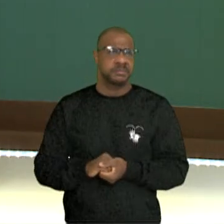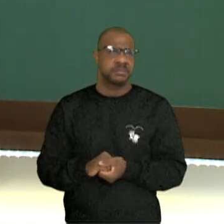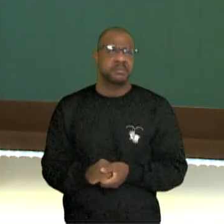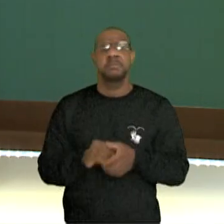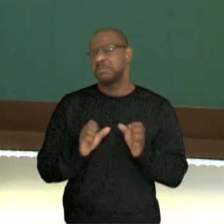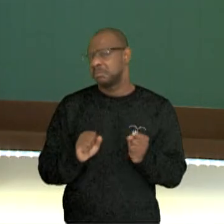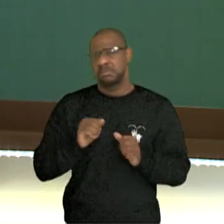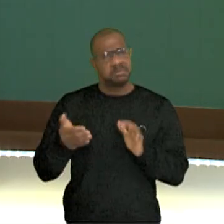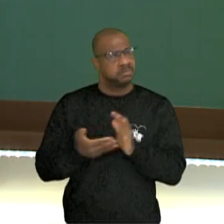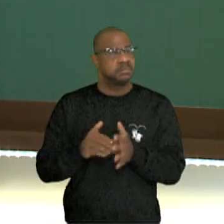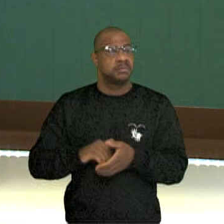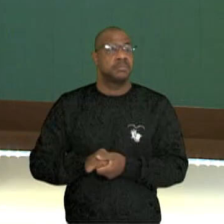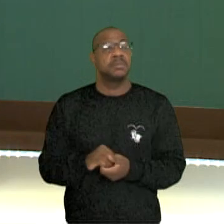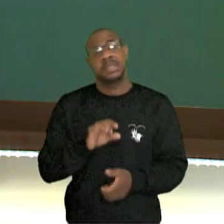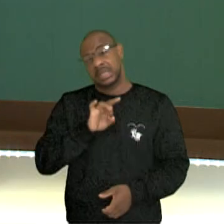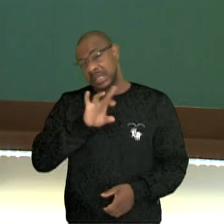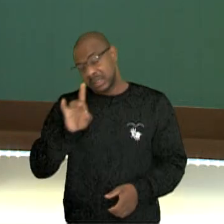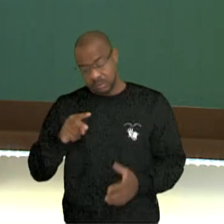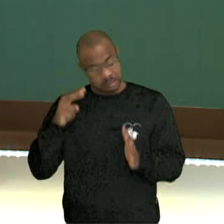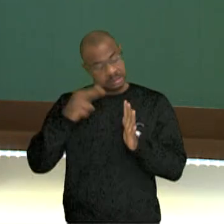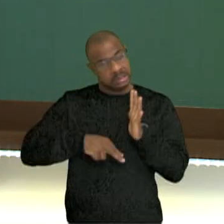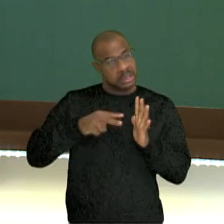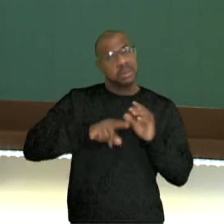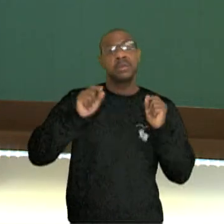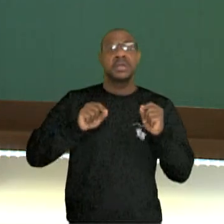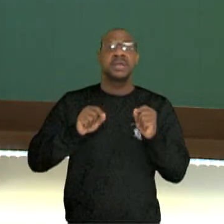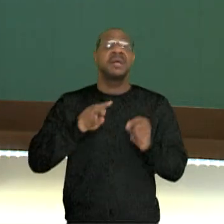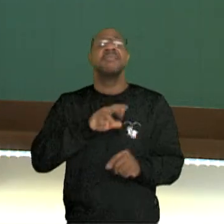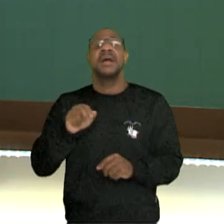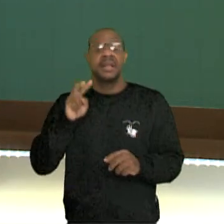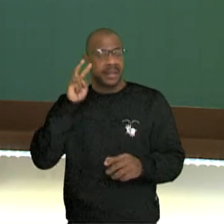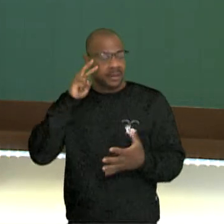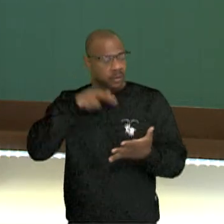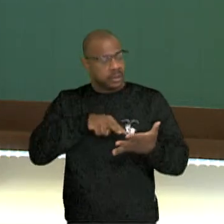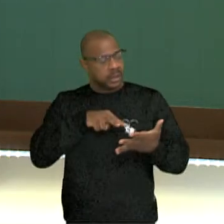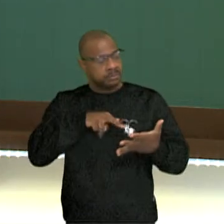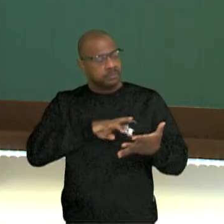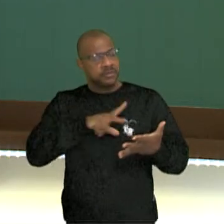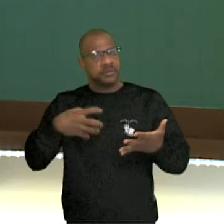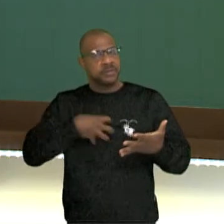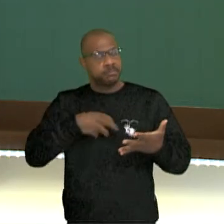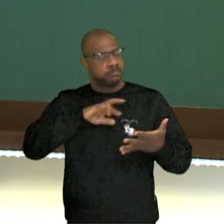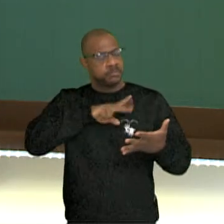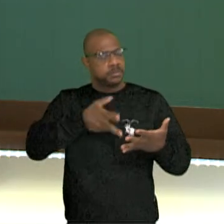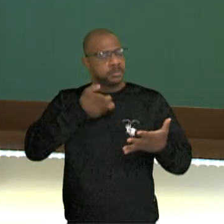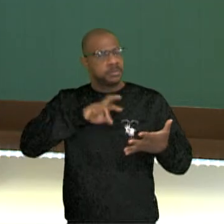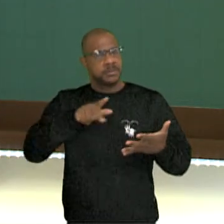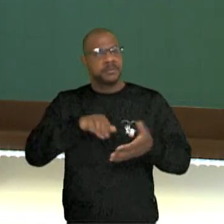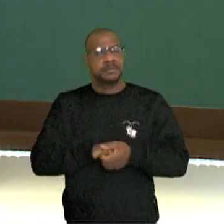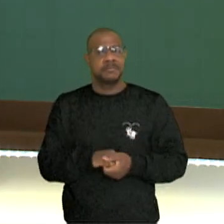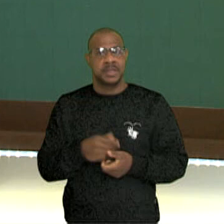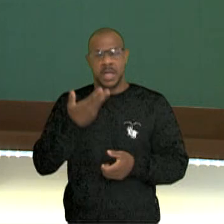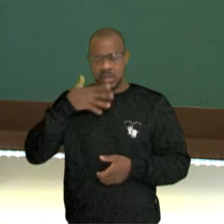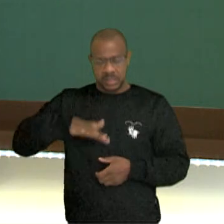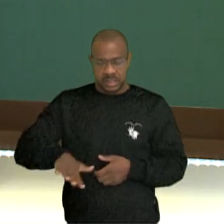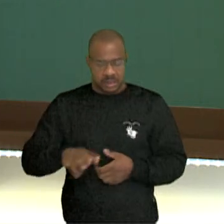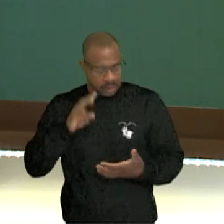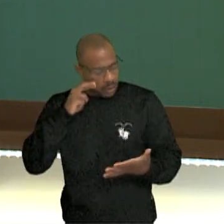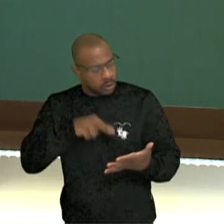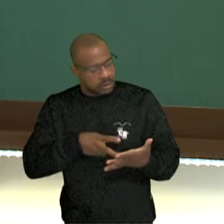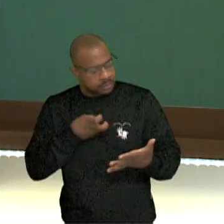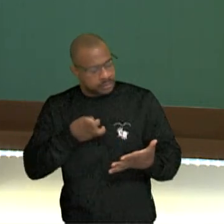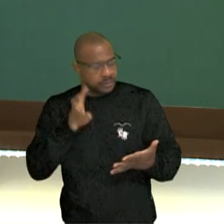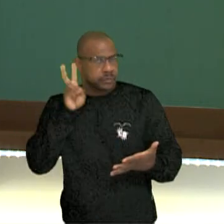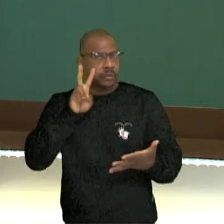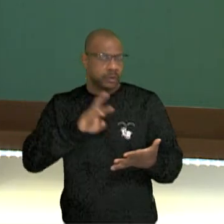Todo mundo pode ler. E cada um que ler, vai ler com uma visão, né? Quando eu leio enquanto criança, eu tenho uma visão dessa